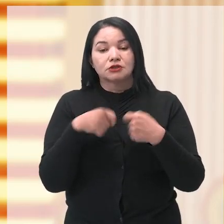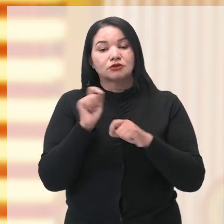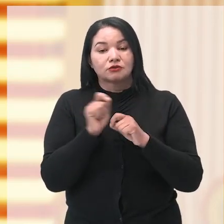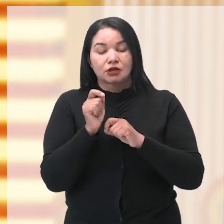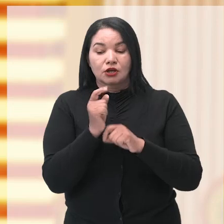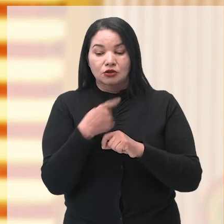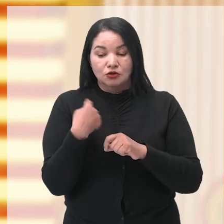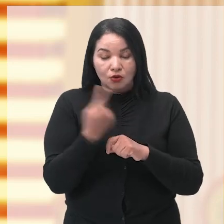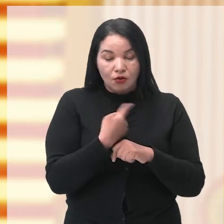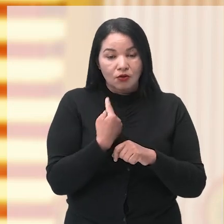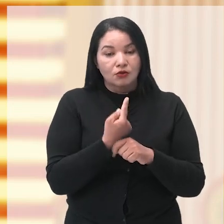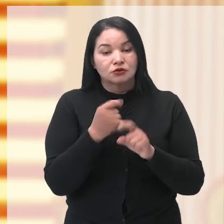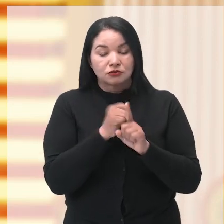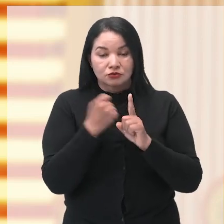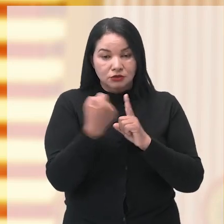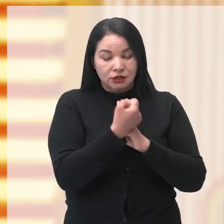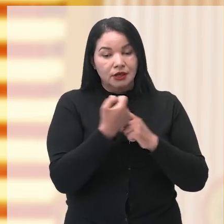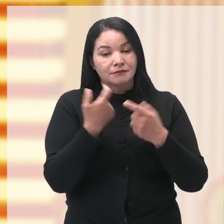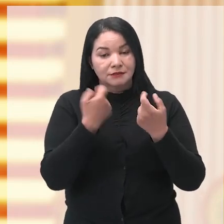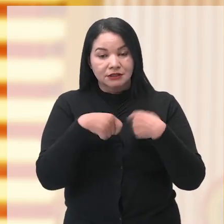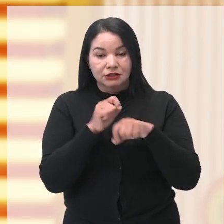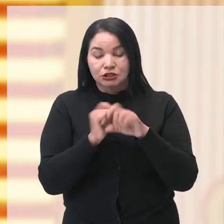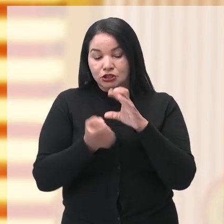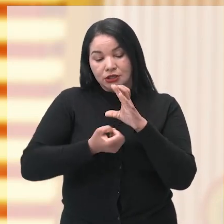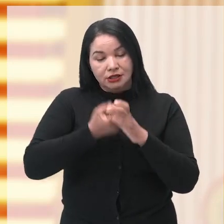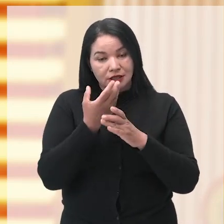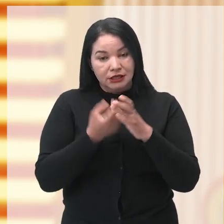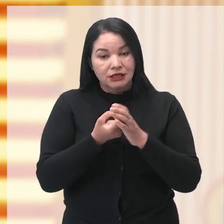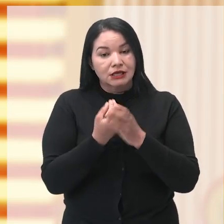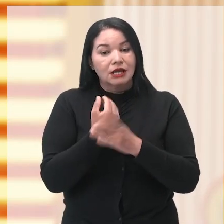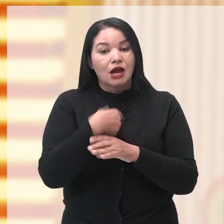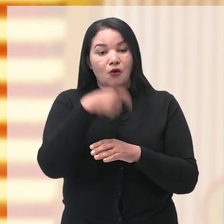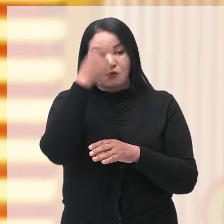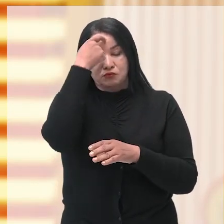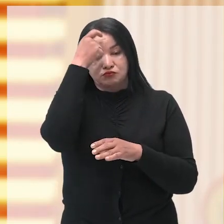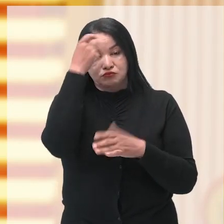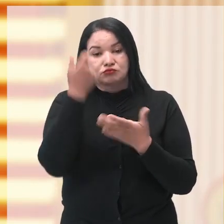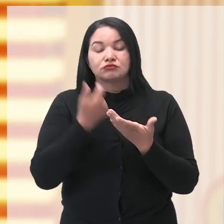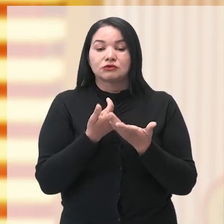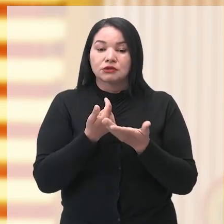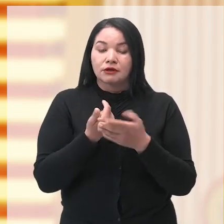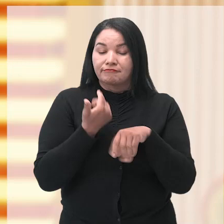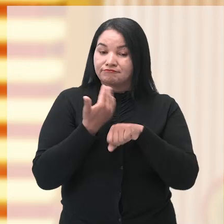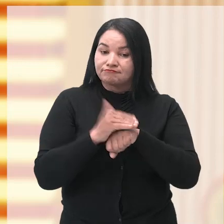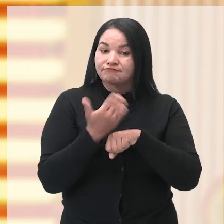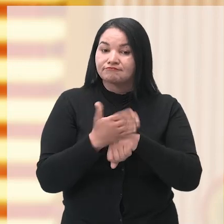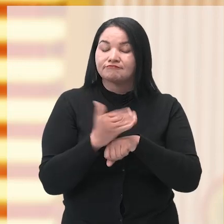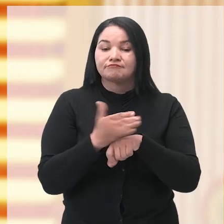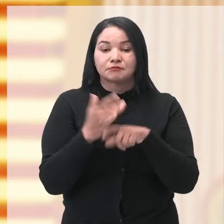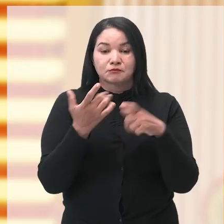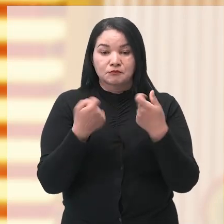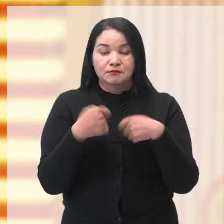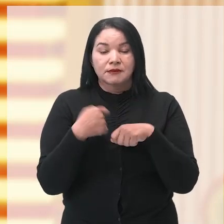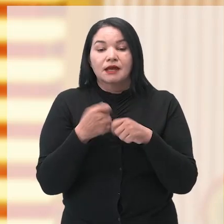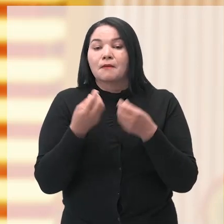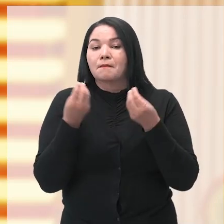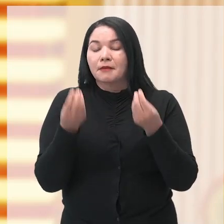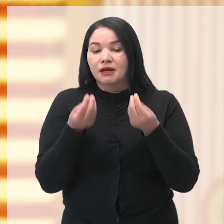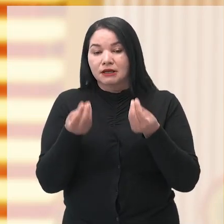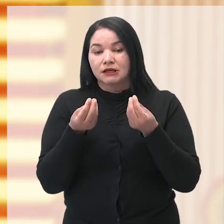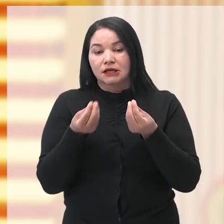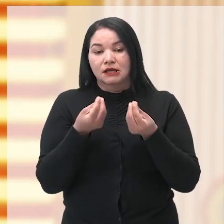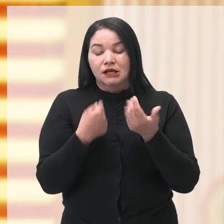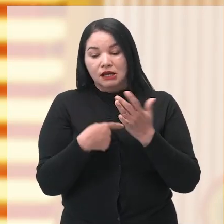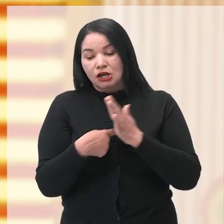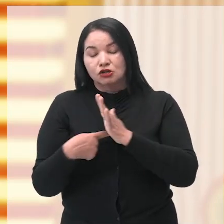nós, a sociedade, né, a gente crie essa conscientização e perpetue,